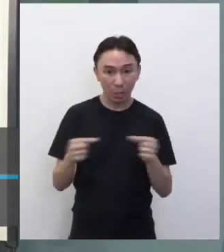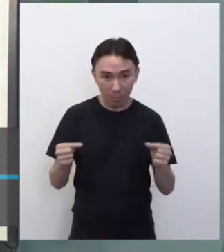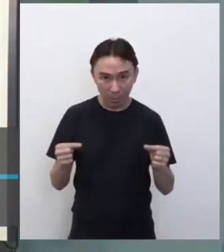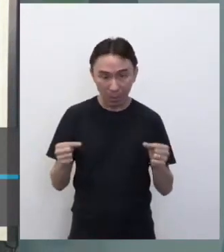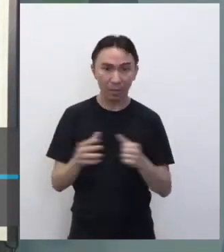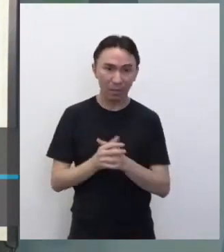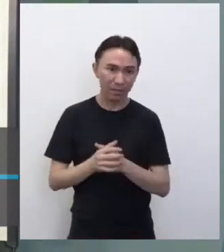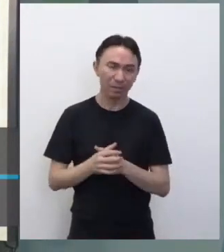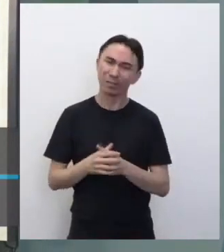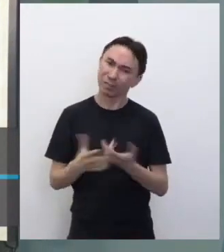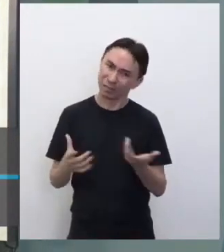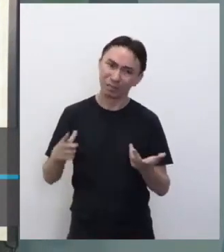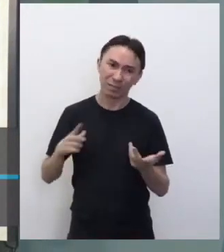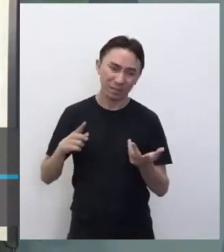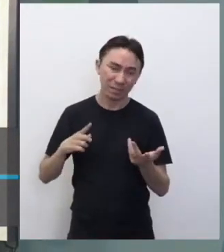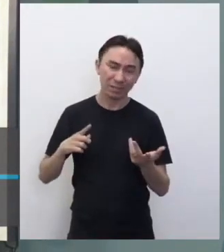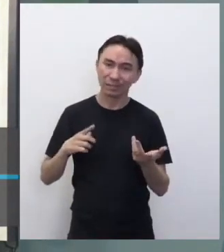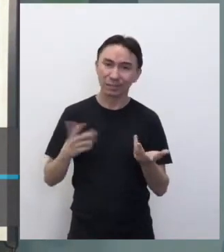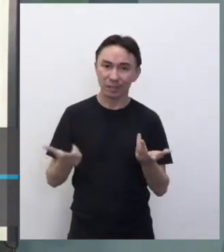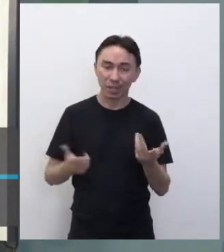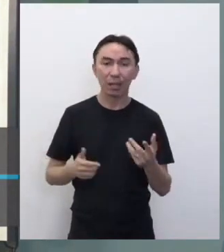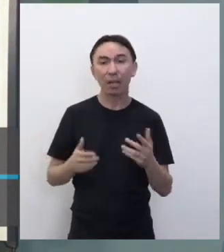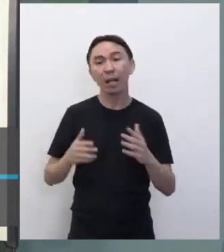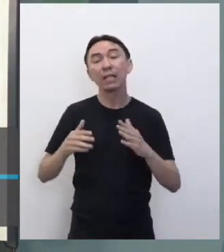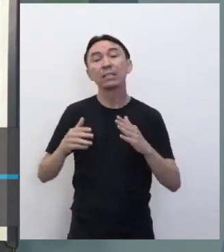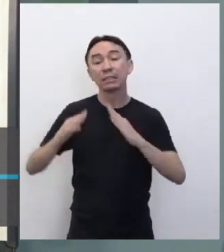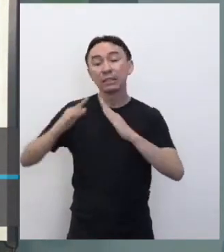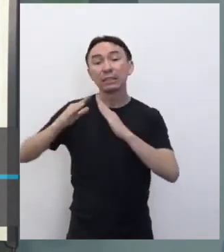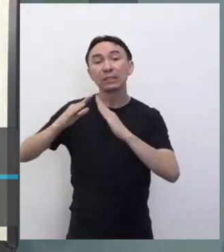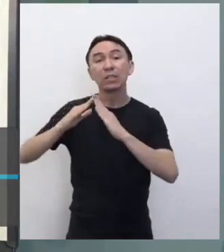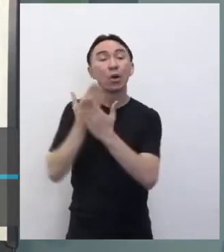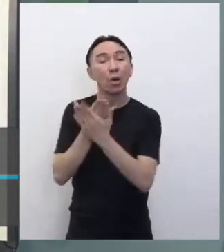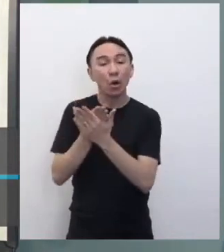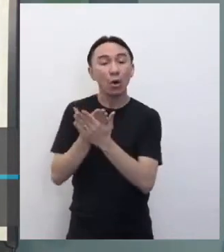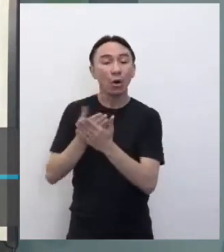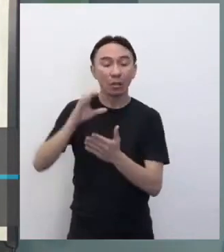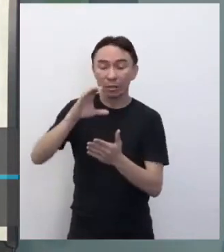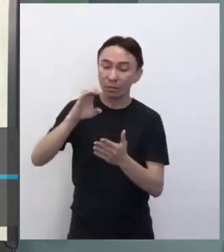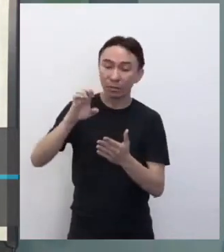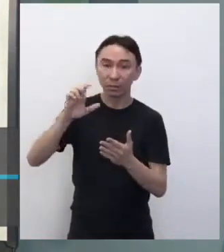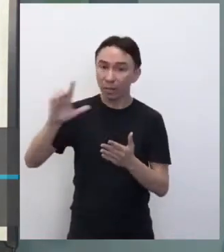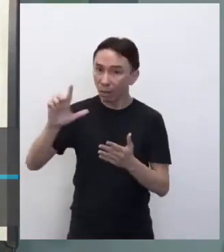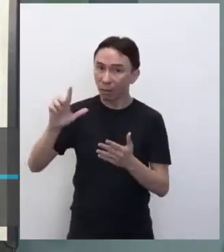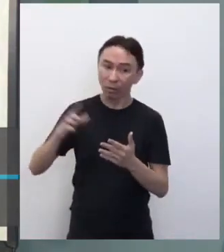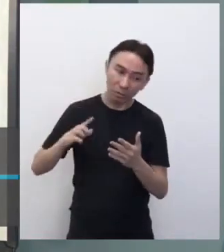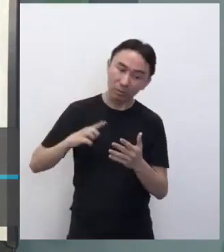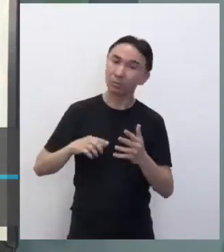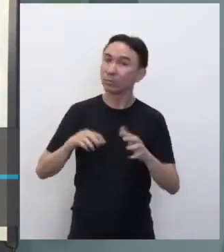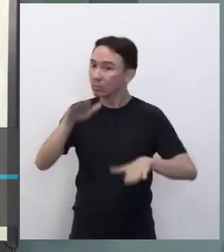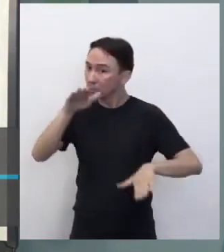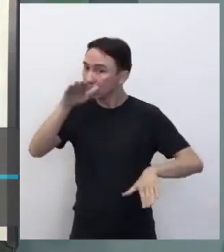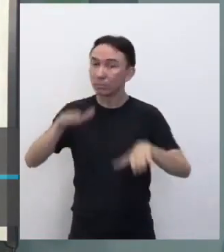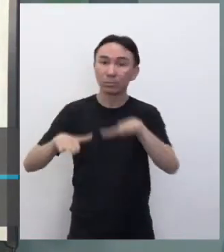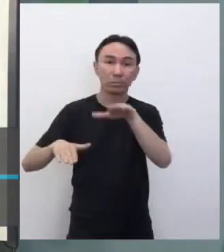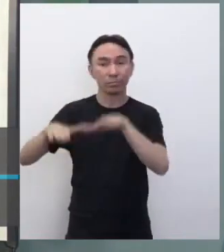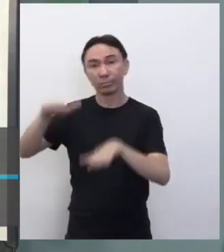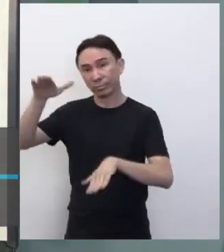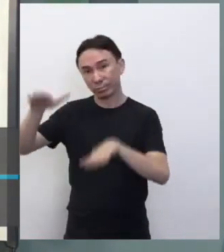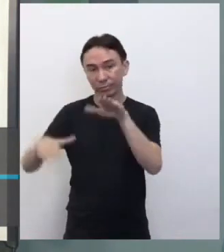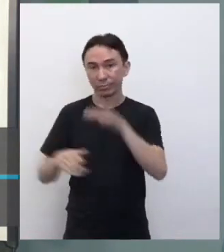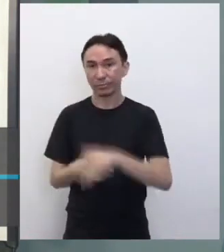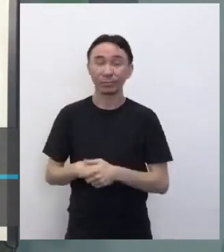os idiomas oferecidos vai depender da unidade do CEL que você for fazer as suas aulas, né? Então, dá uma olhada